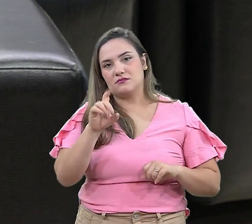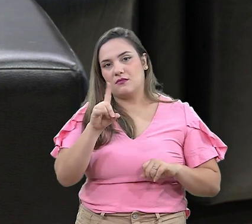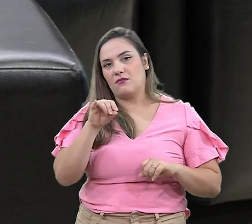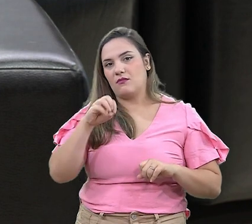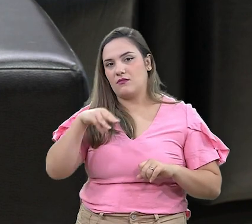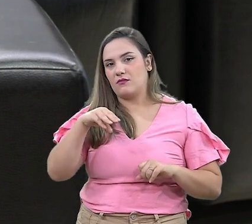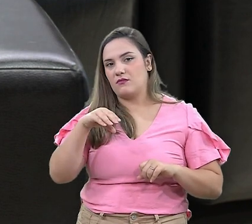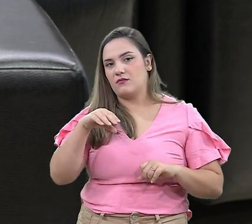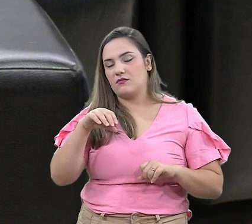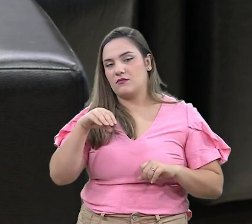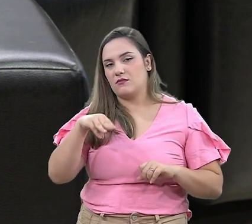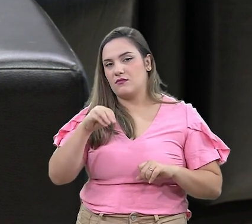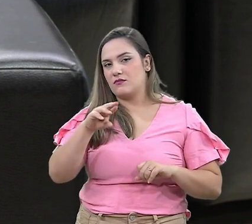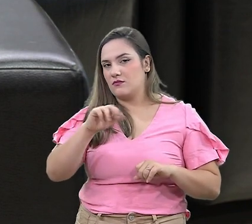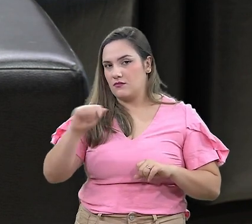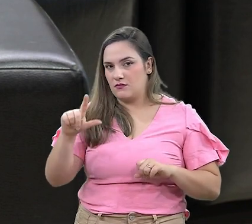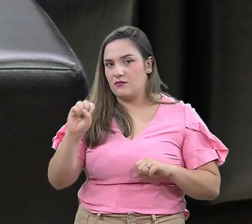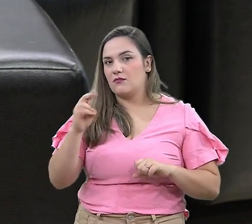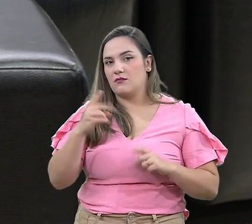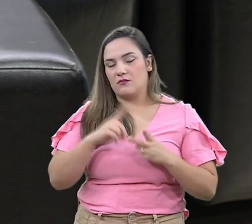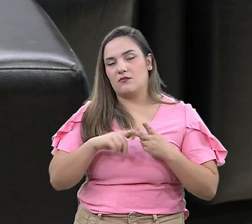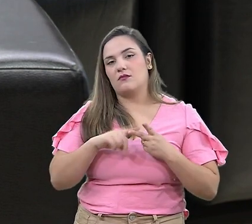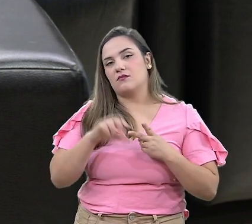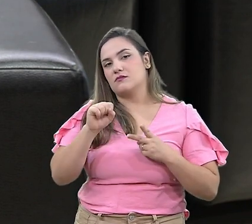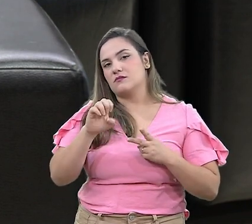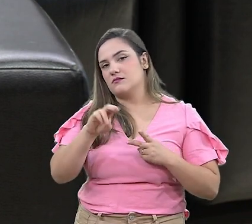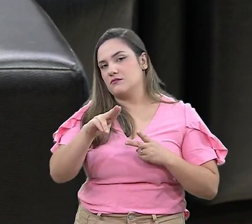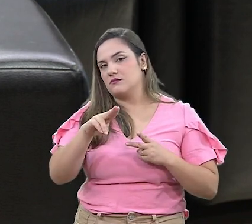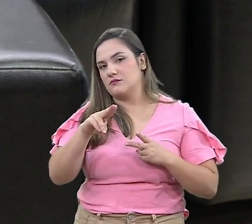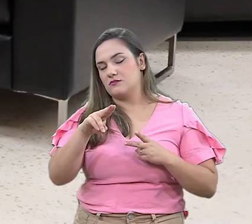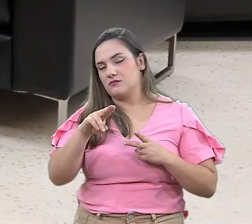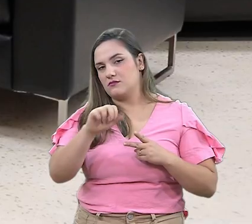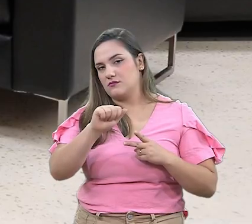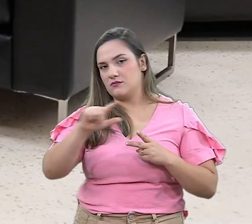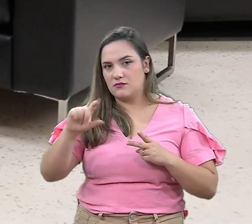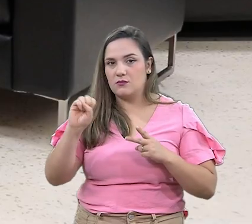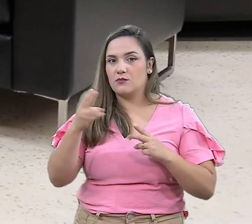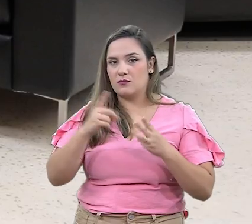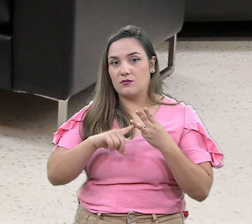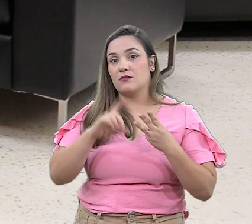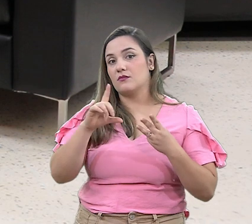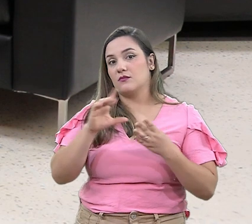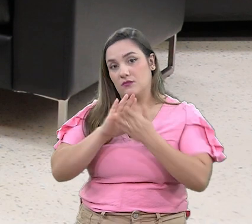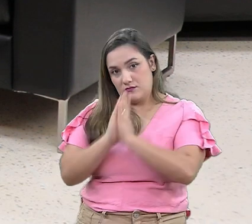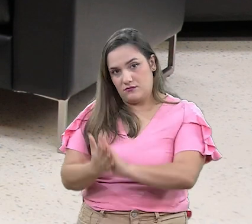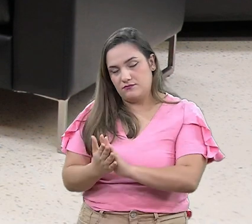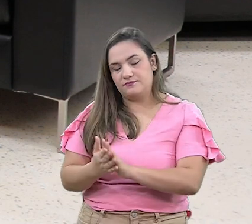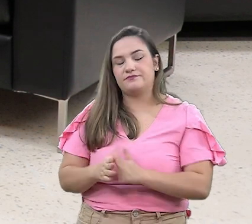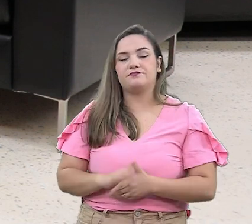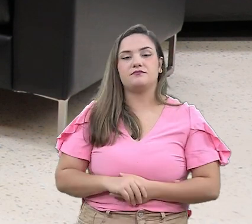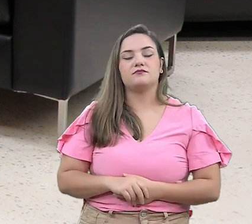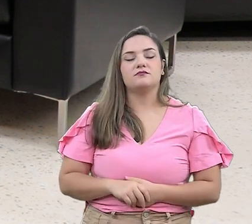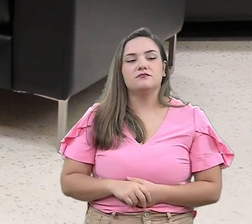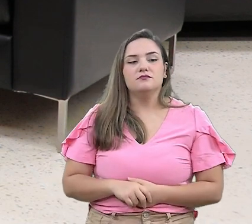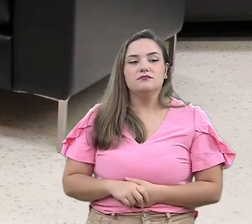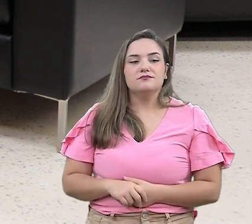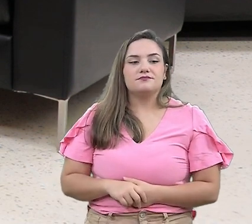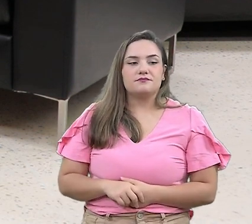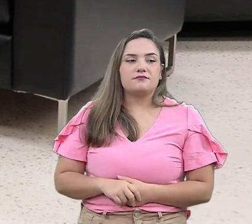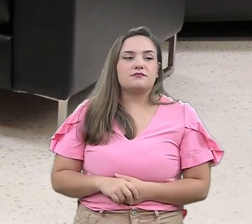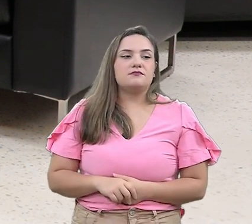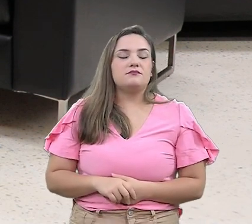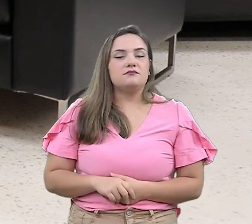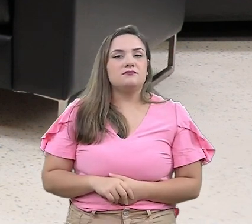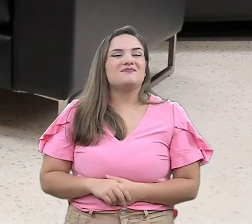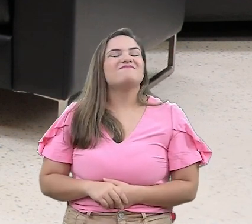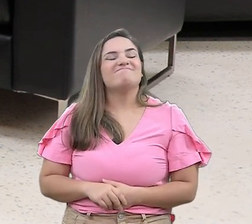assédio moral, de um assédio sexual ou até de uma discriminação. Nós devemos considerar que muitas vezes as